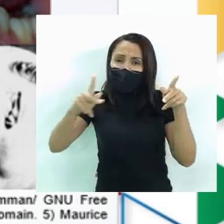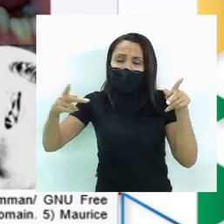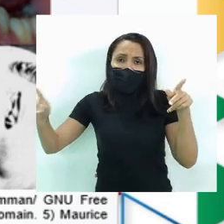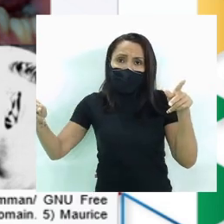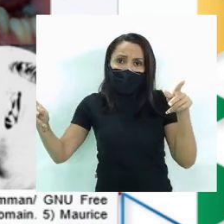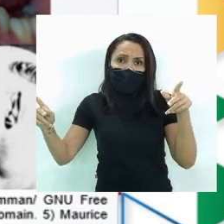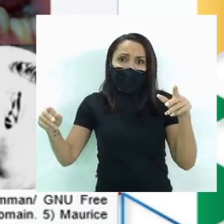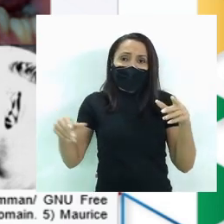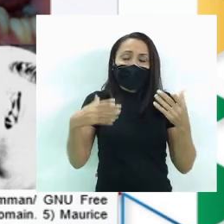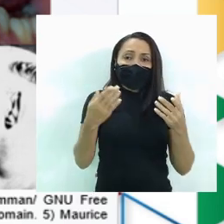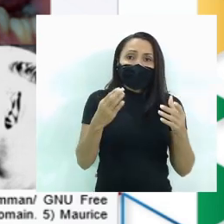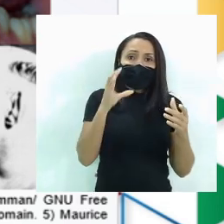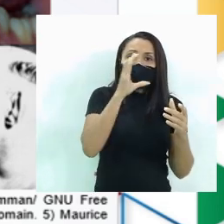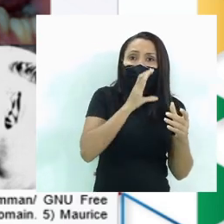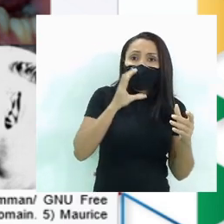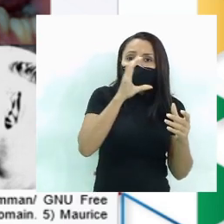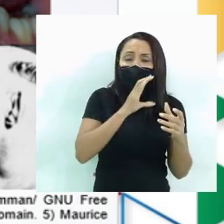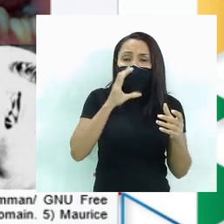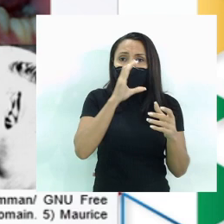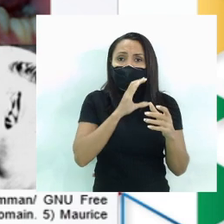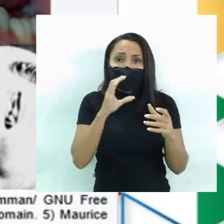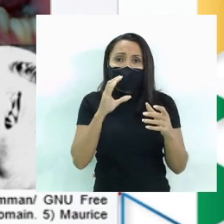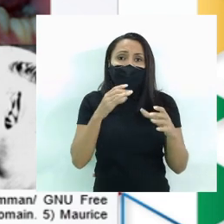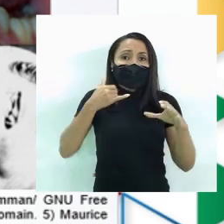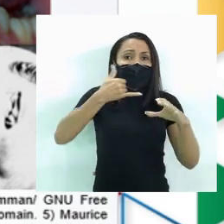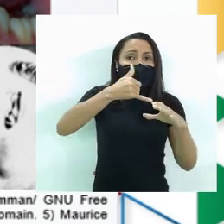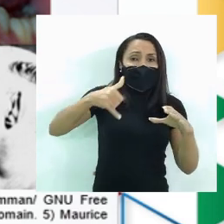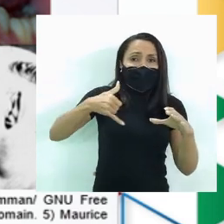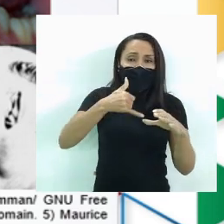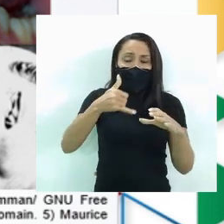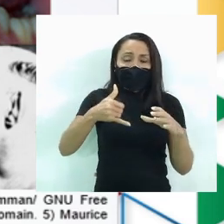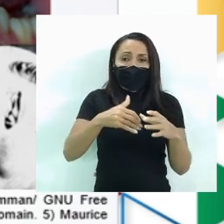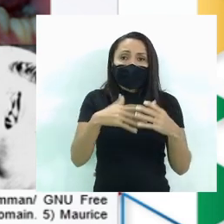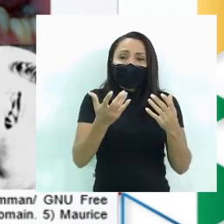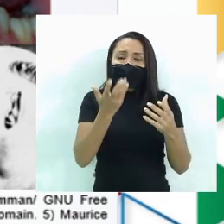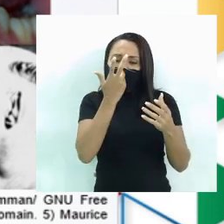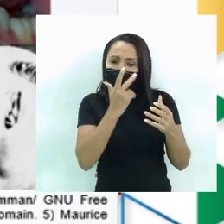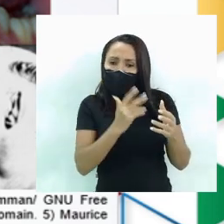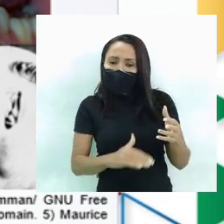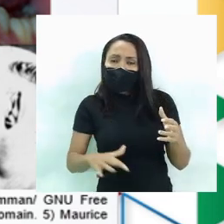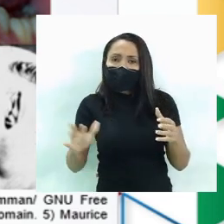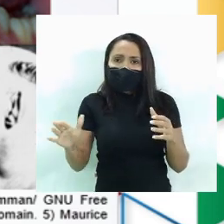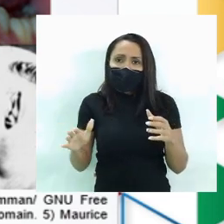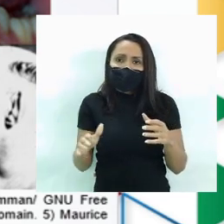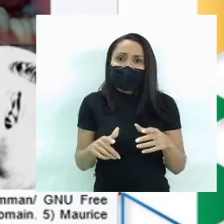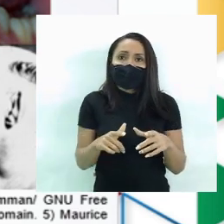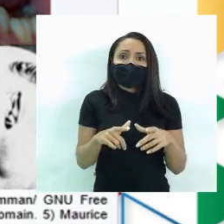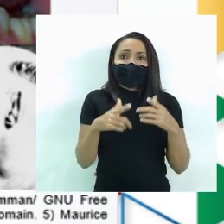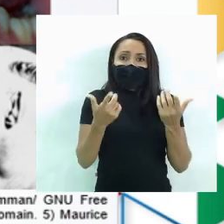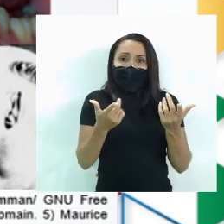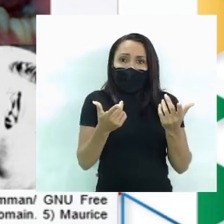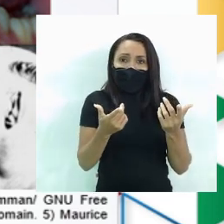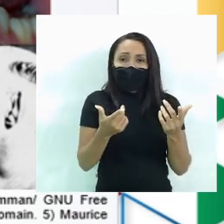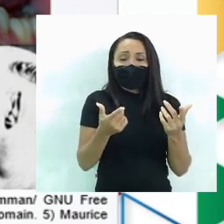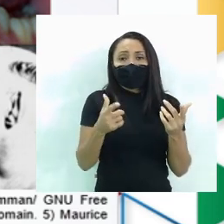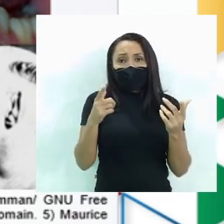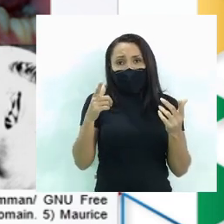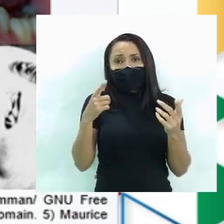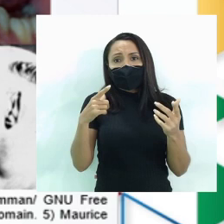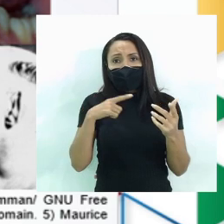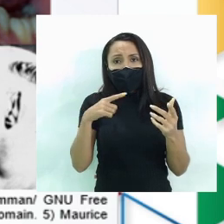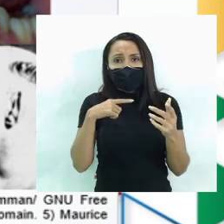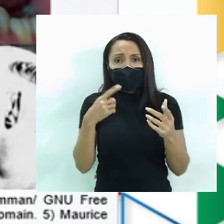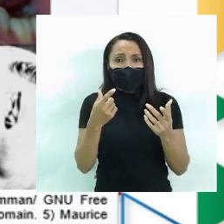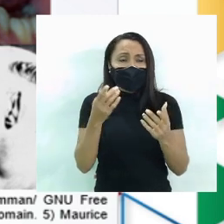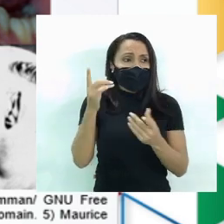e lipídios, tá certo? Existe uma deficiência na infância provocando o nanismo. Então vocês podem observar nas